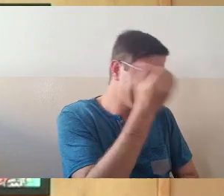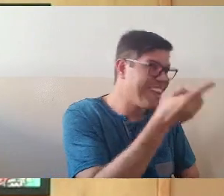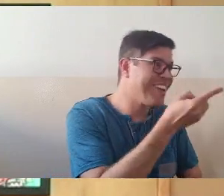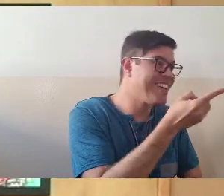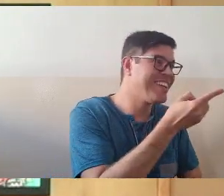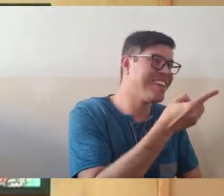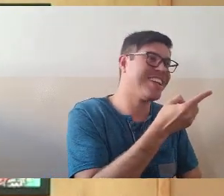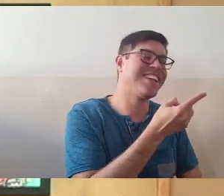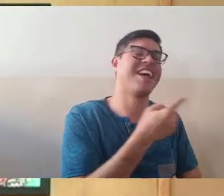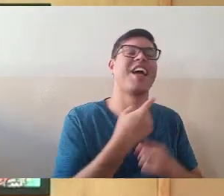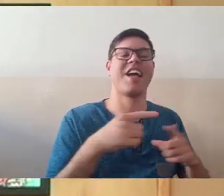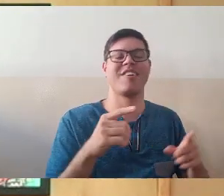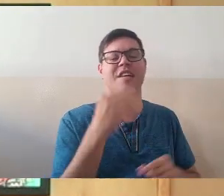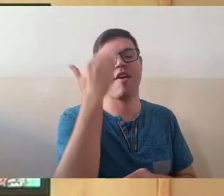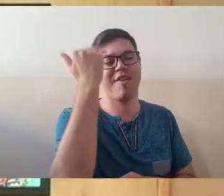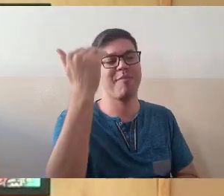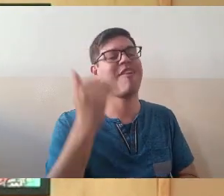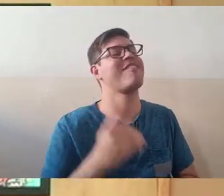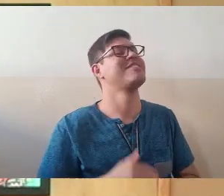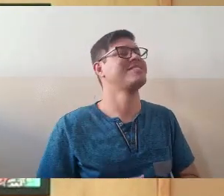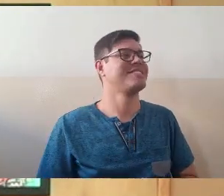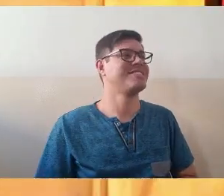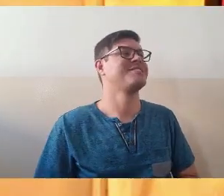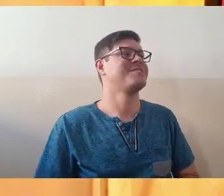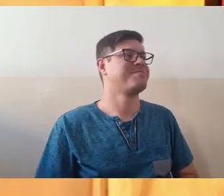Dão? É isso aí.